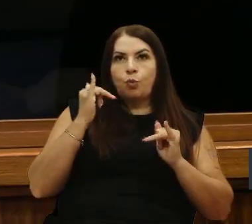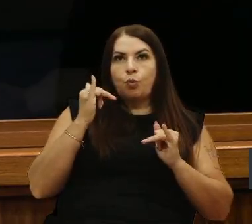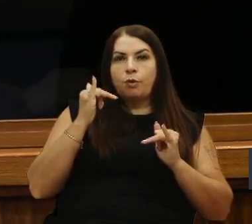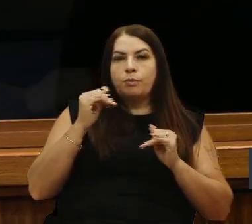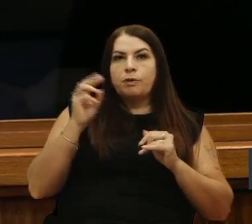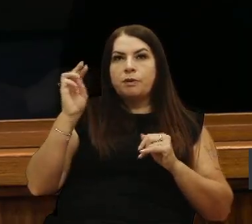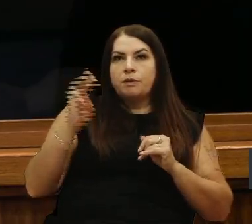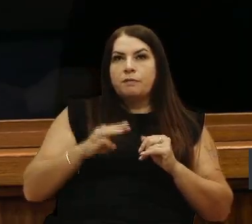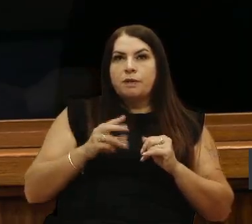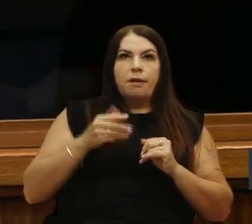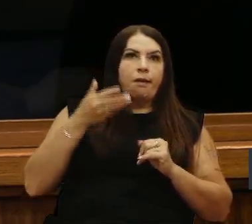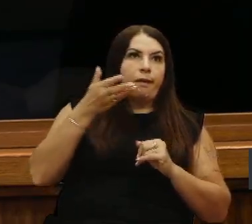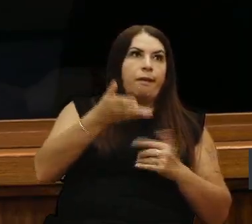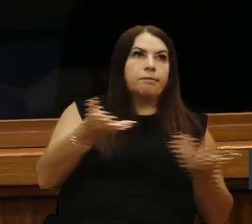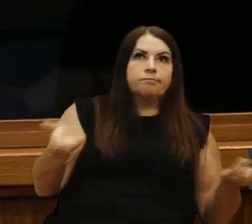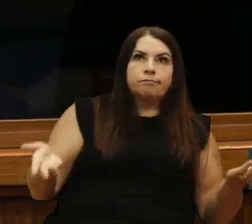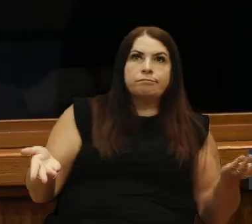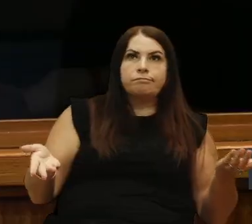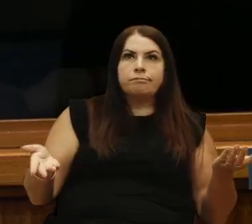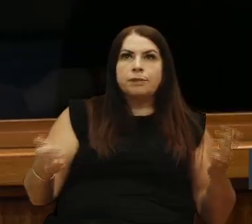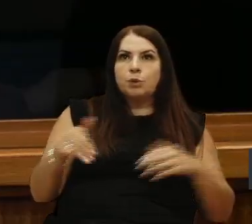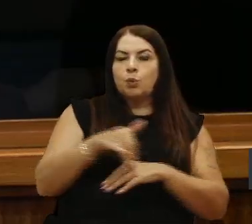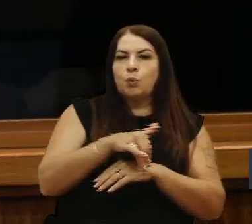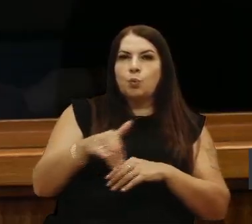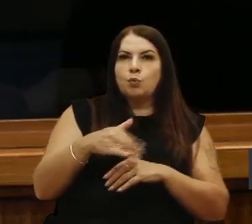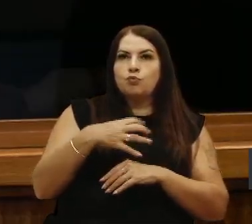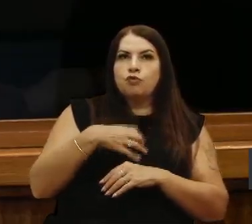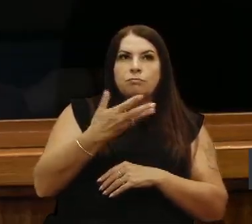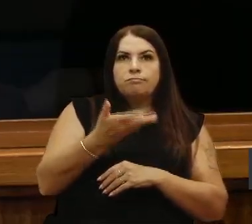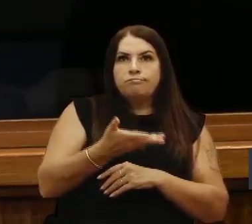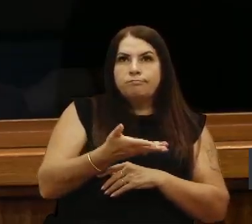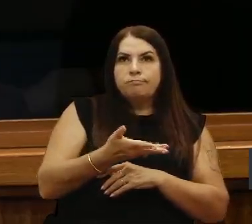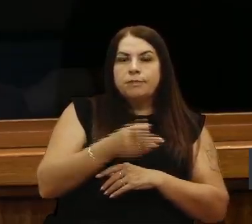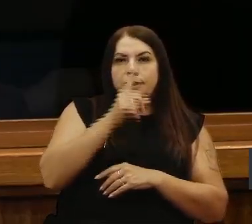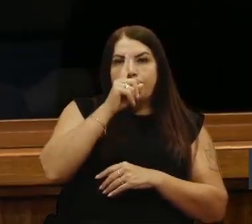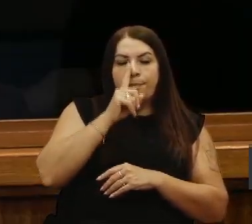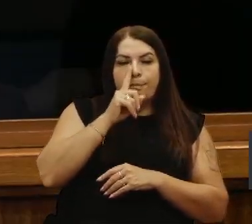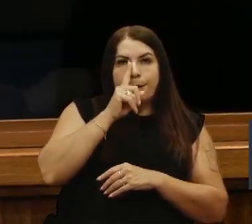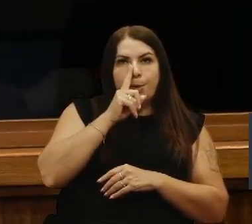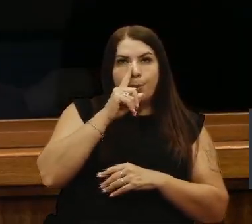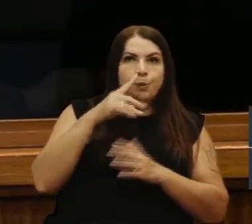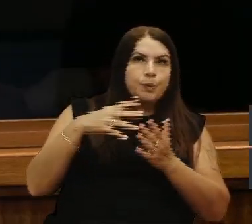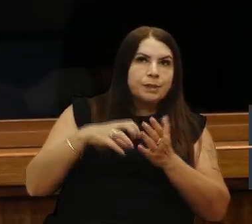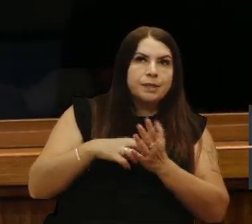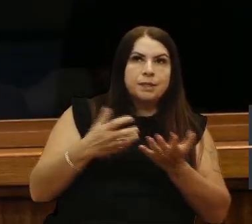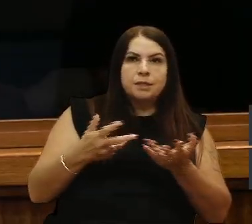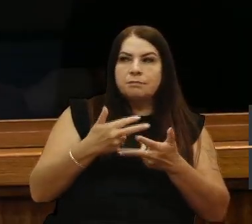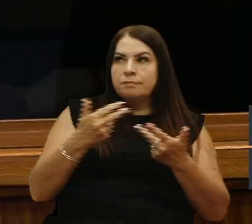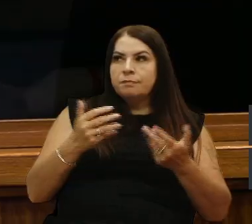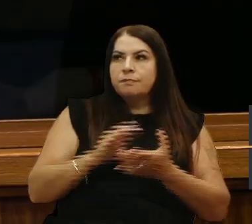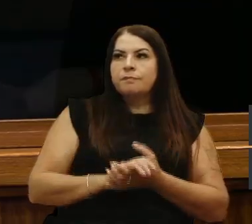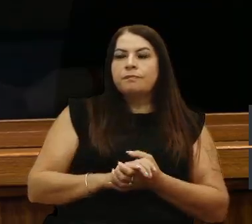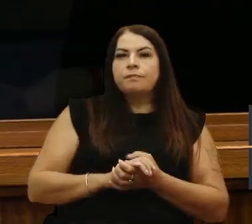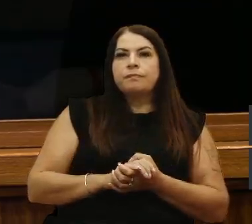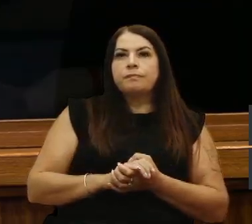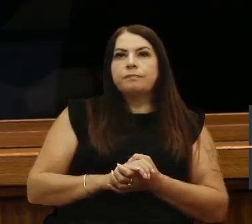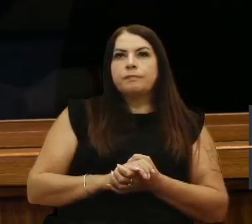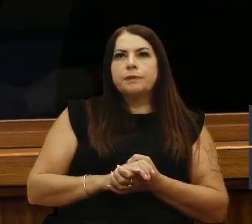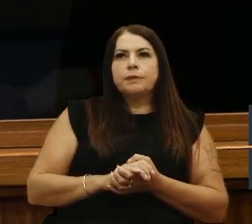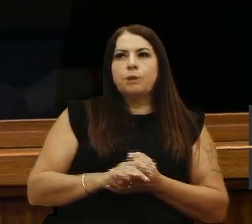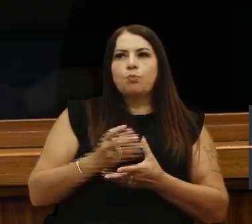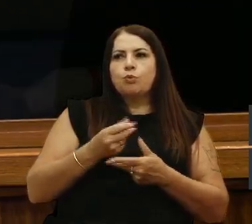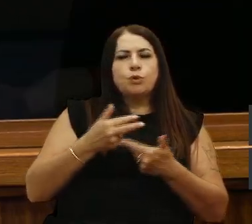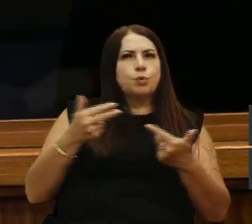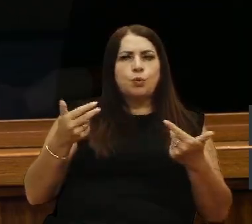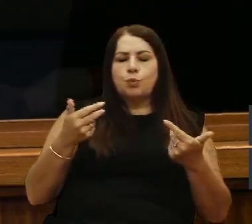da Visat lá, naquelas ruas do jeito que está, que é até perigoso, de acidente, uma série de coisas. Então, há muita coisa